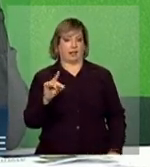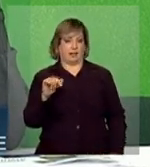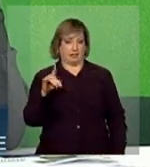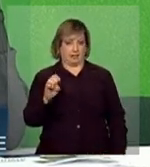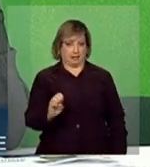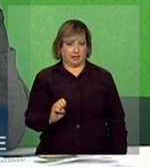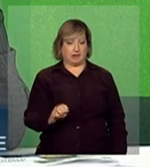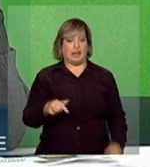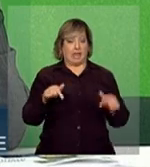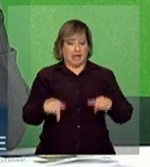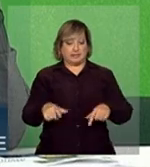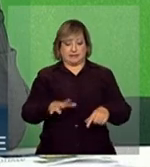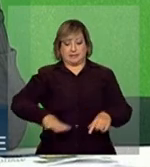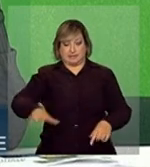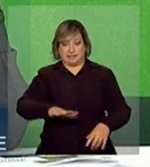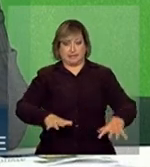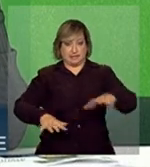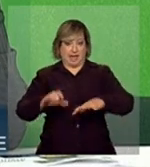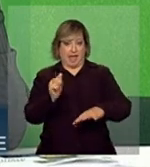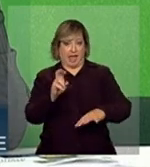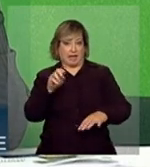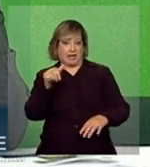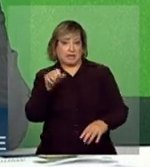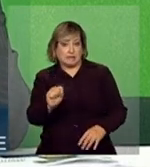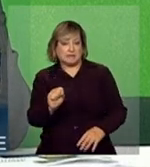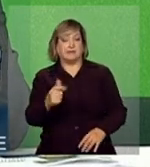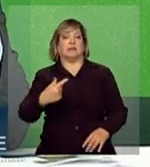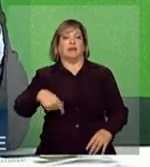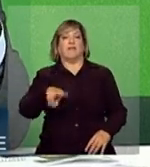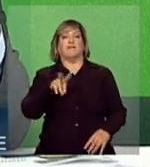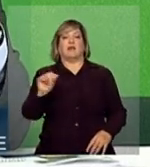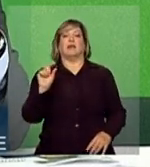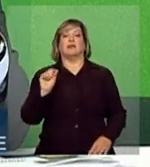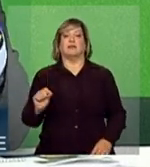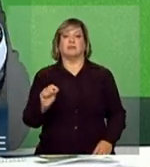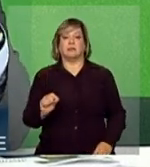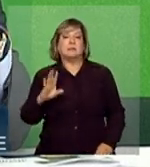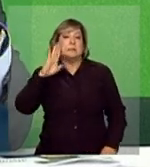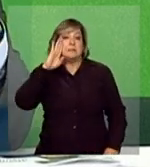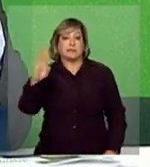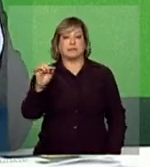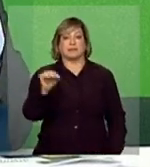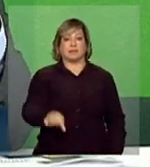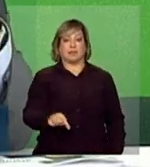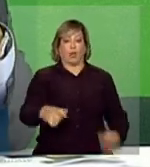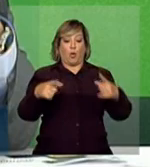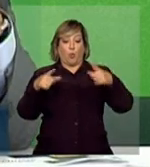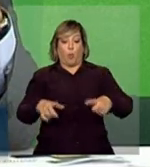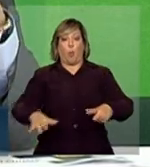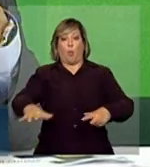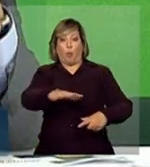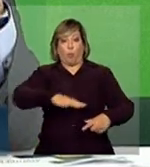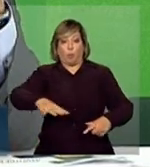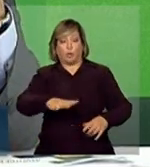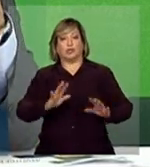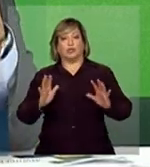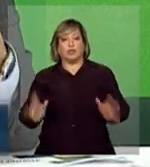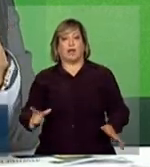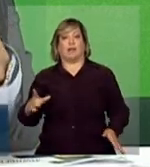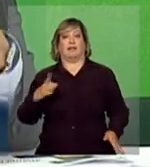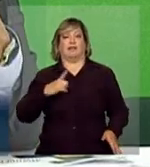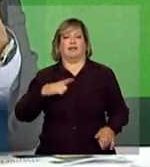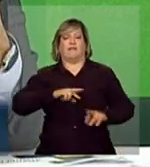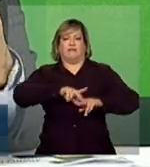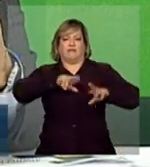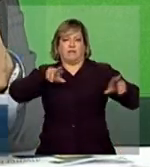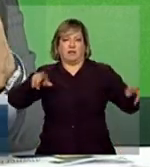Essas áreas, com certeza, serão aquelas que, talvez, na prioridade, porque são áreas que já têm um cabedal de